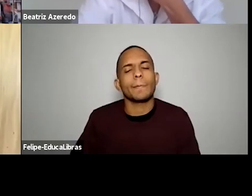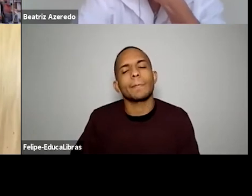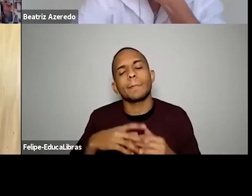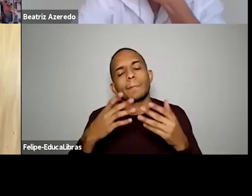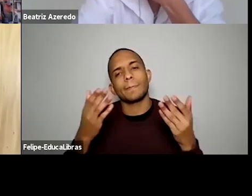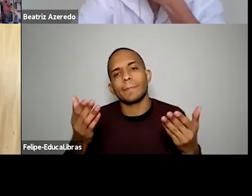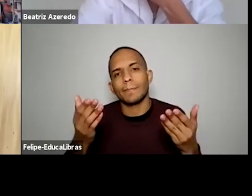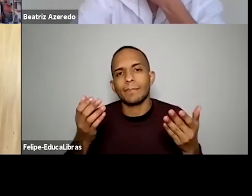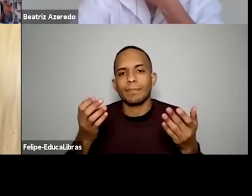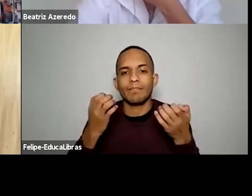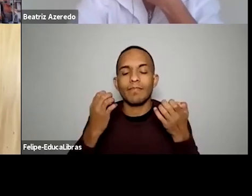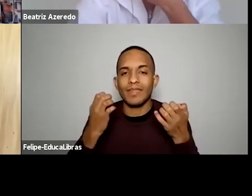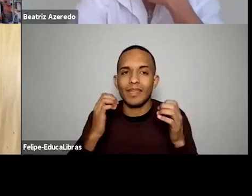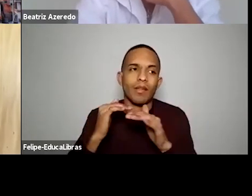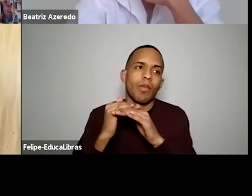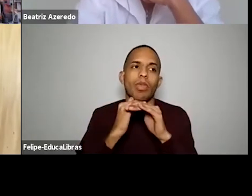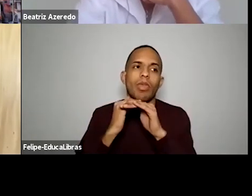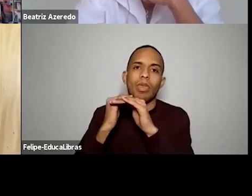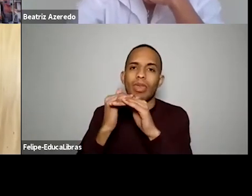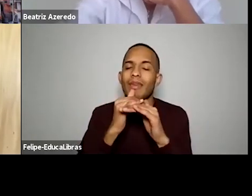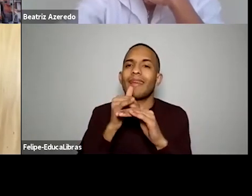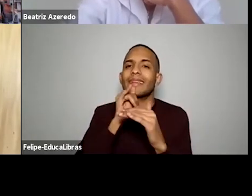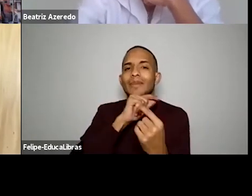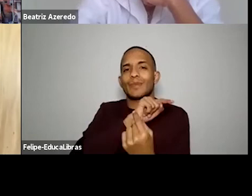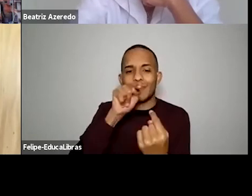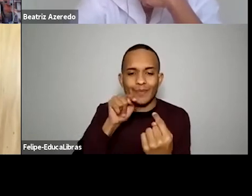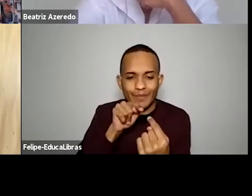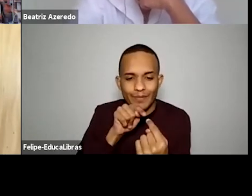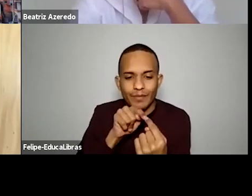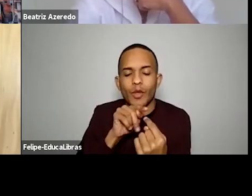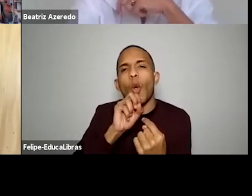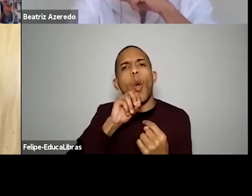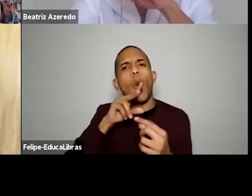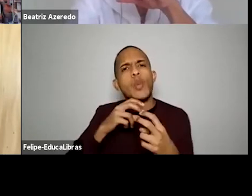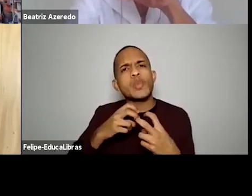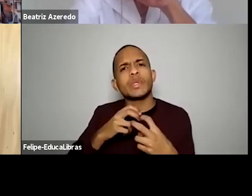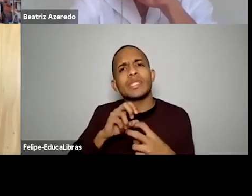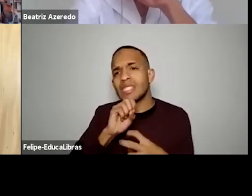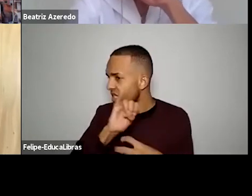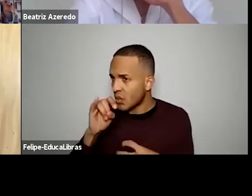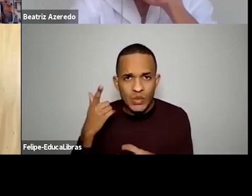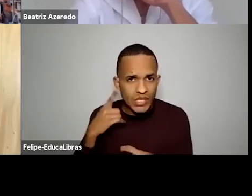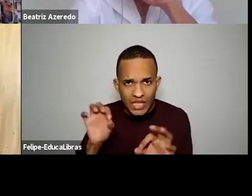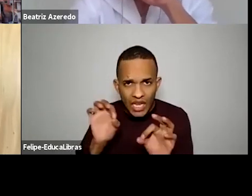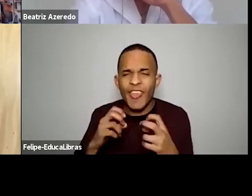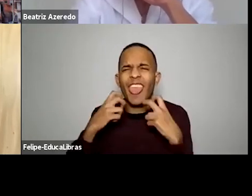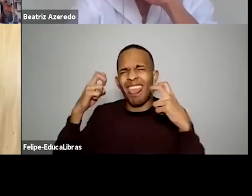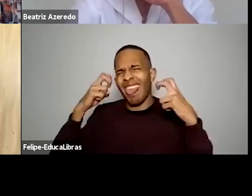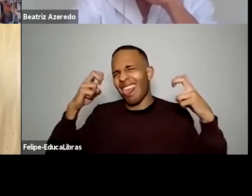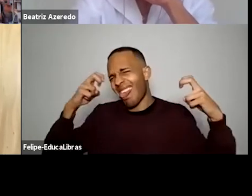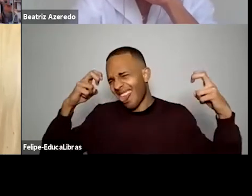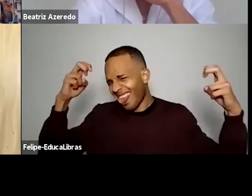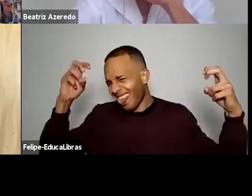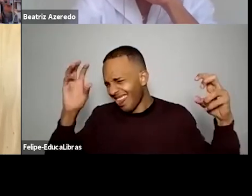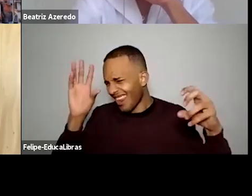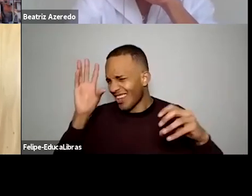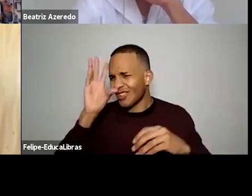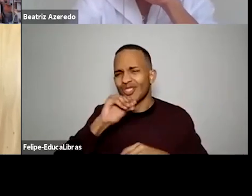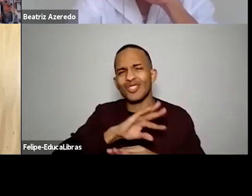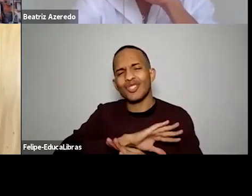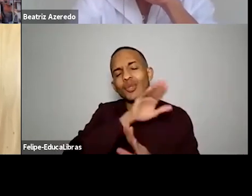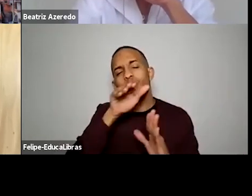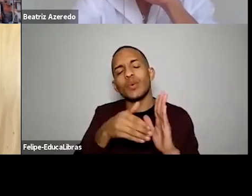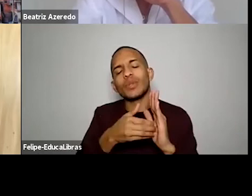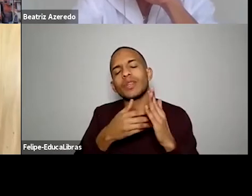Eu quero só o que é de todos. Ou alcanço tudo o que eu quero, ou gritarei a noite inteira. Como gritam os